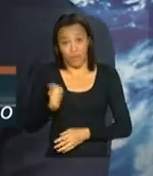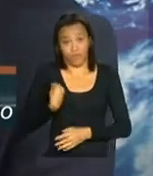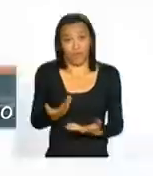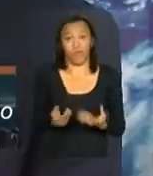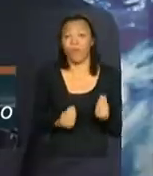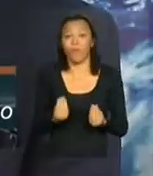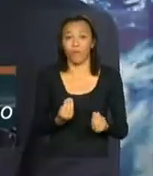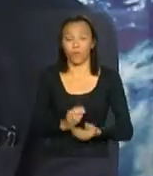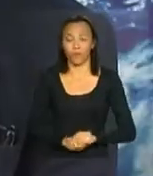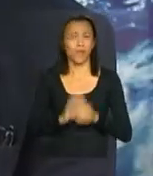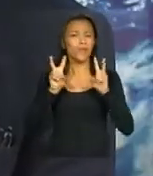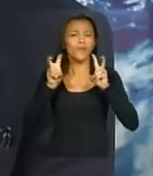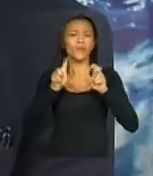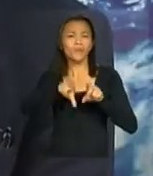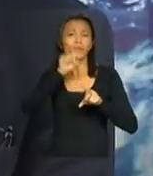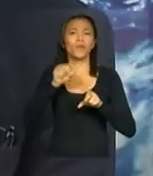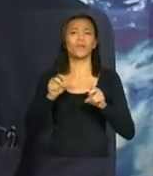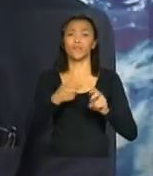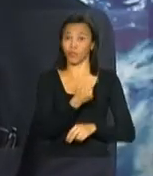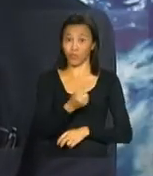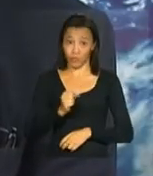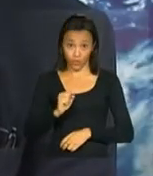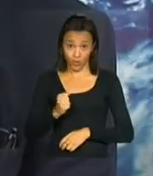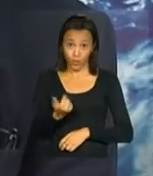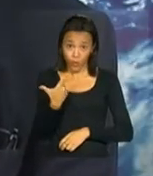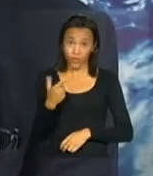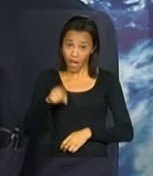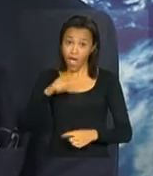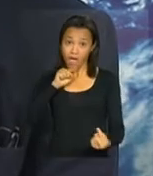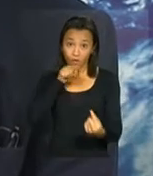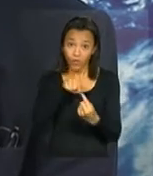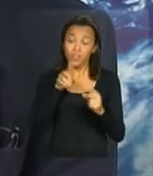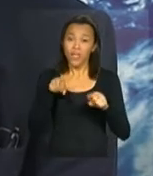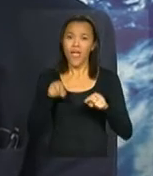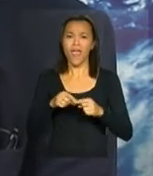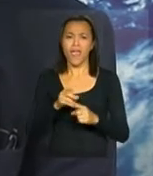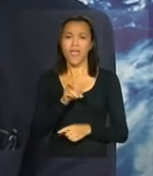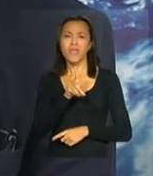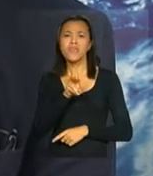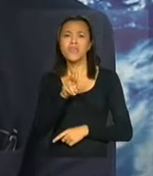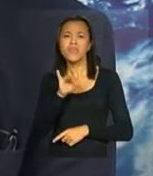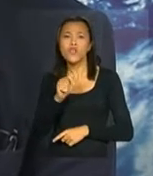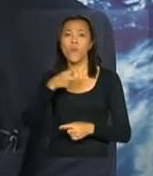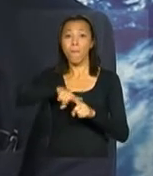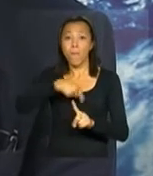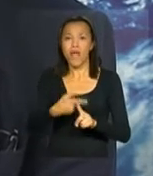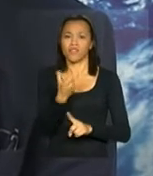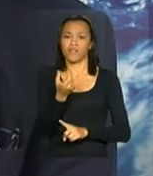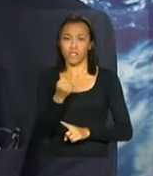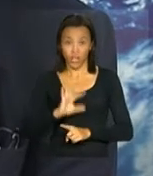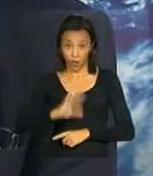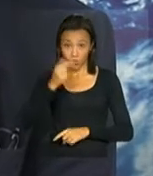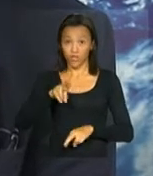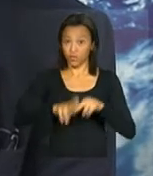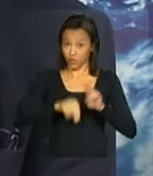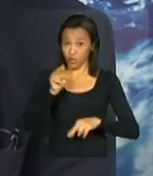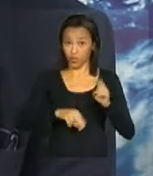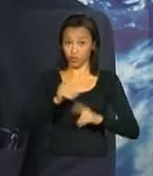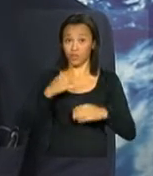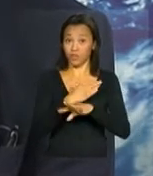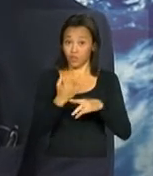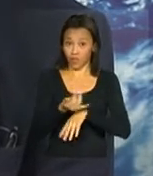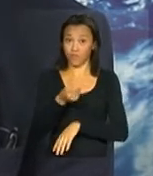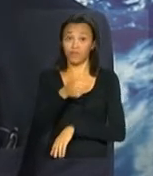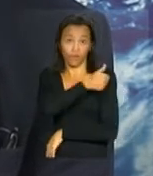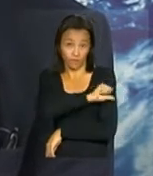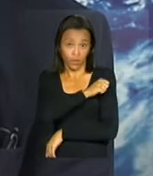na vida delas o tema escolhido em 2012 está relacionado também a conferência Rio + 20 que foi realizada em junho na Cidade do Rio de